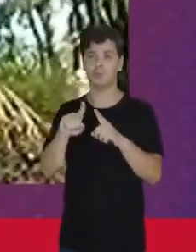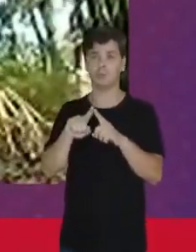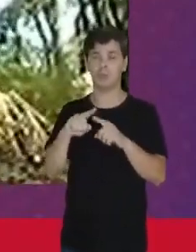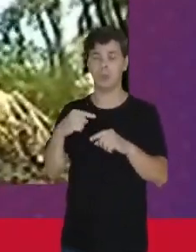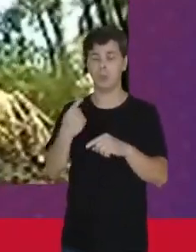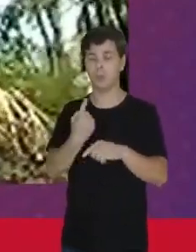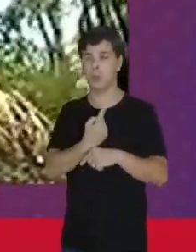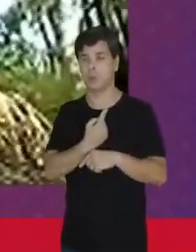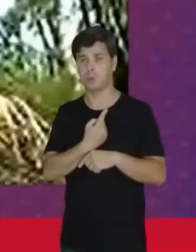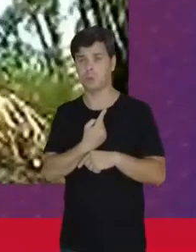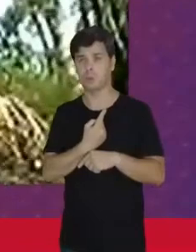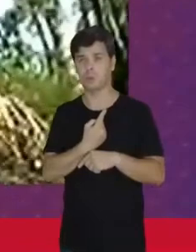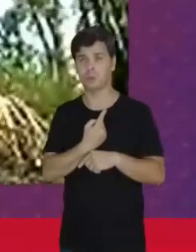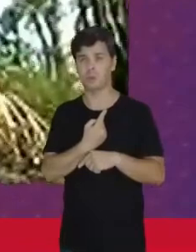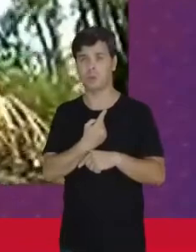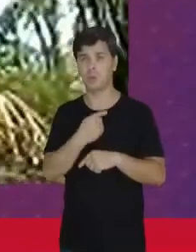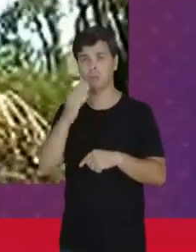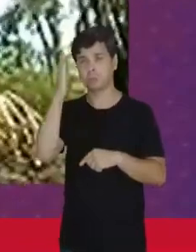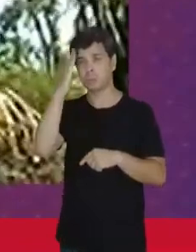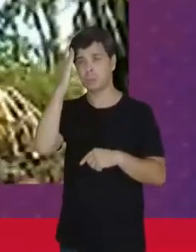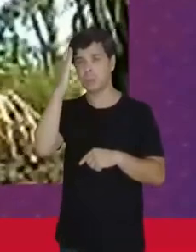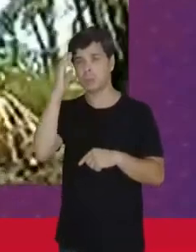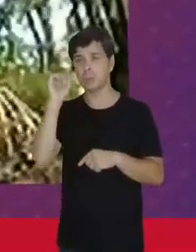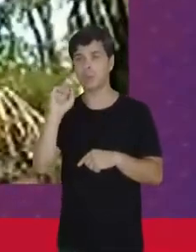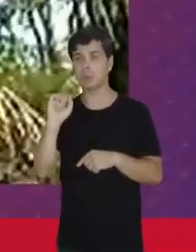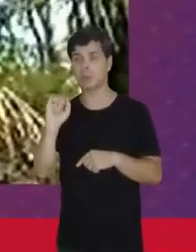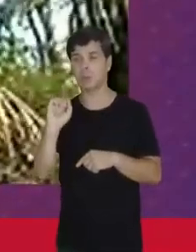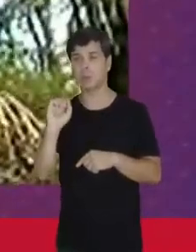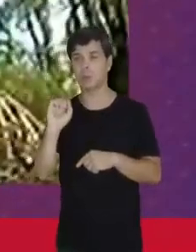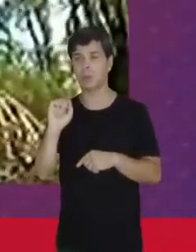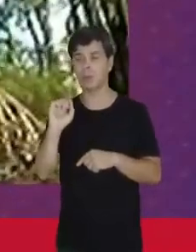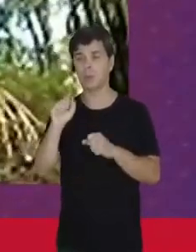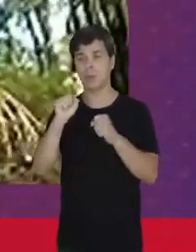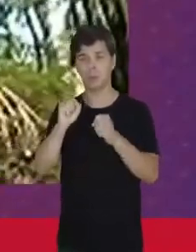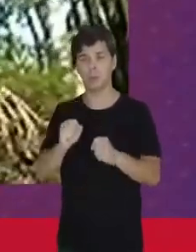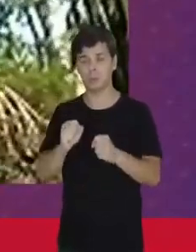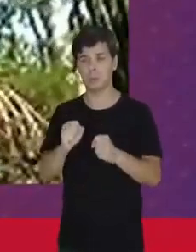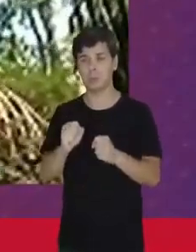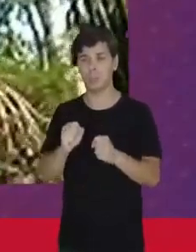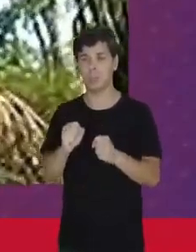gente não sabia que podia